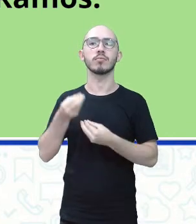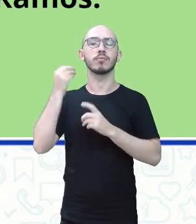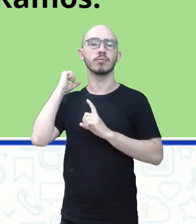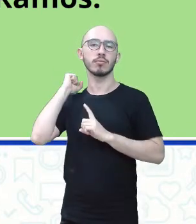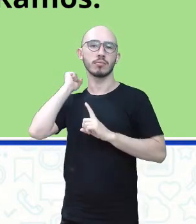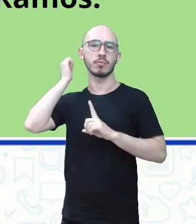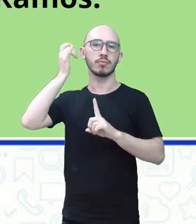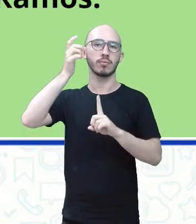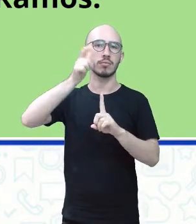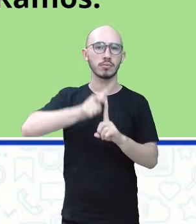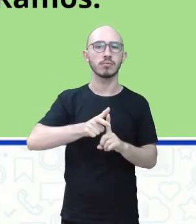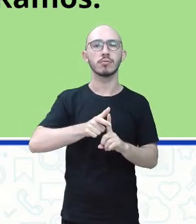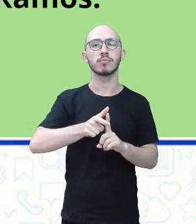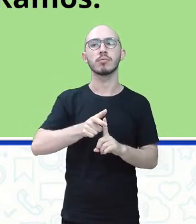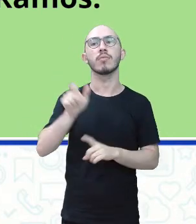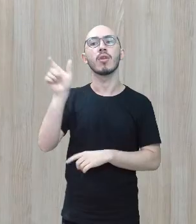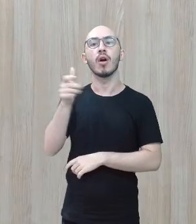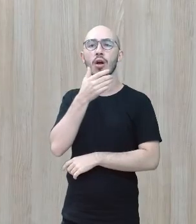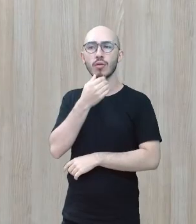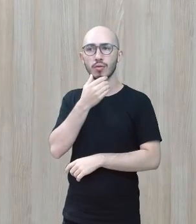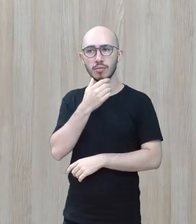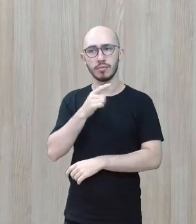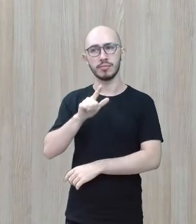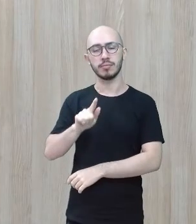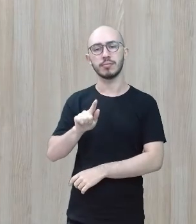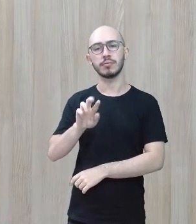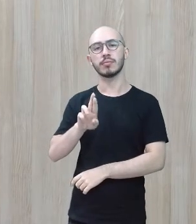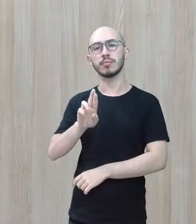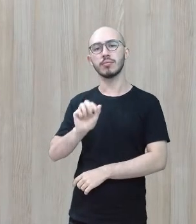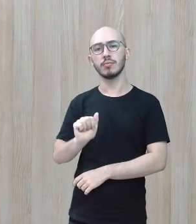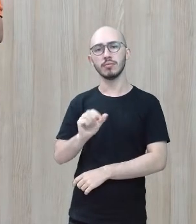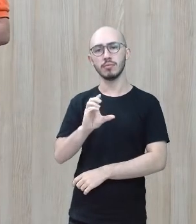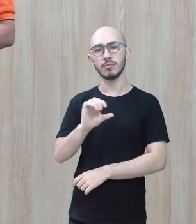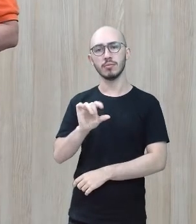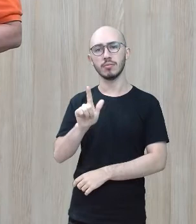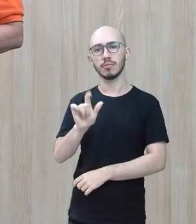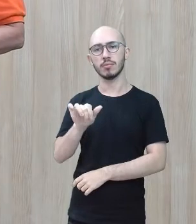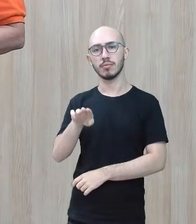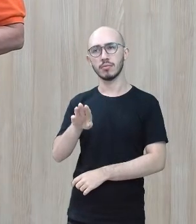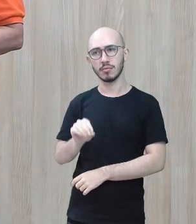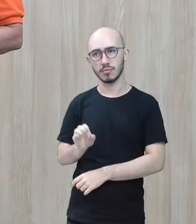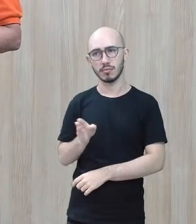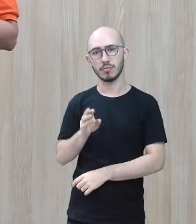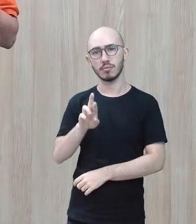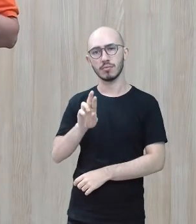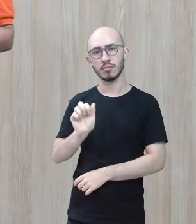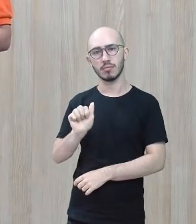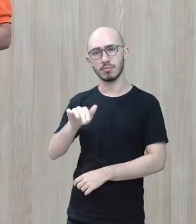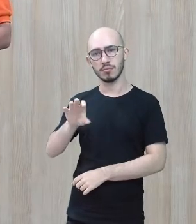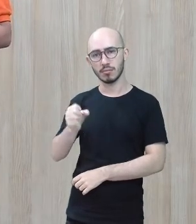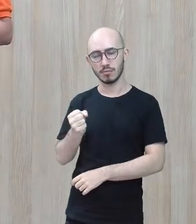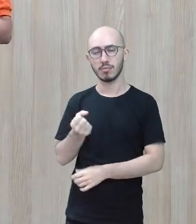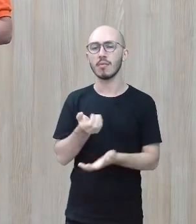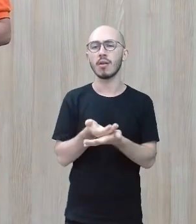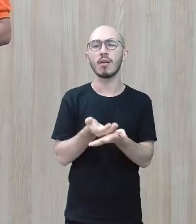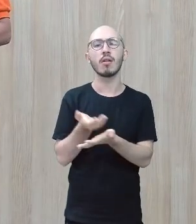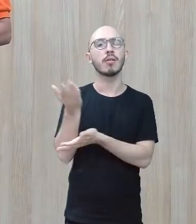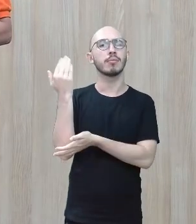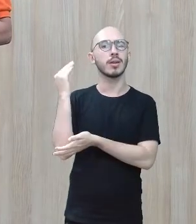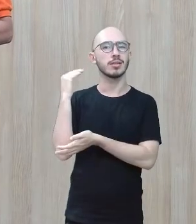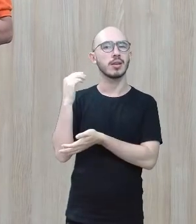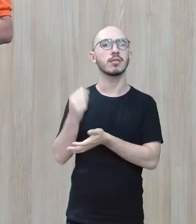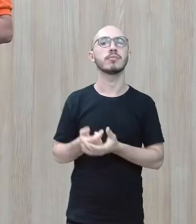Graciliano Ramos. Eu falei na aula anterior de biografia, na outra trilha,